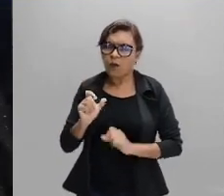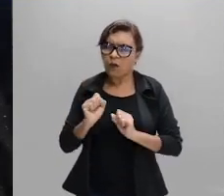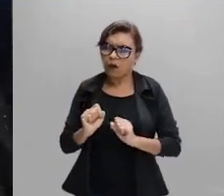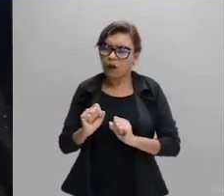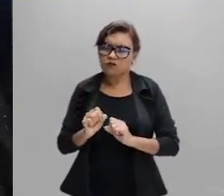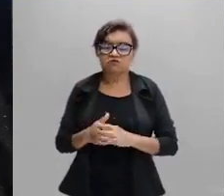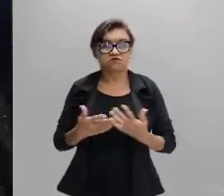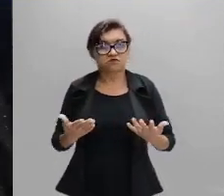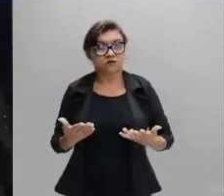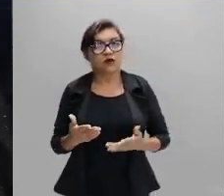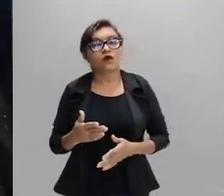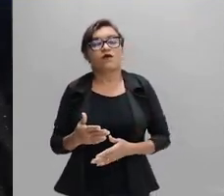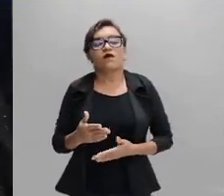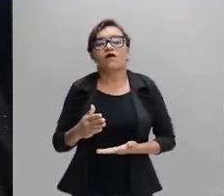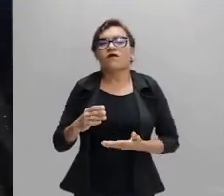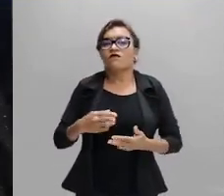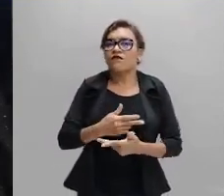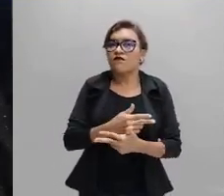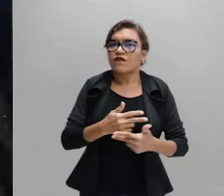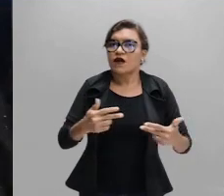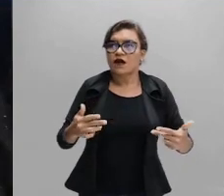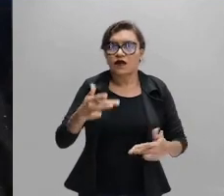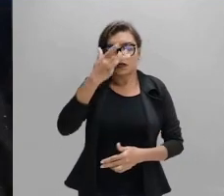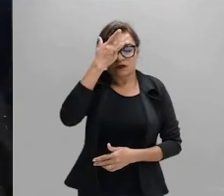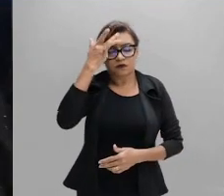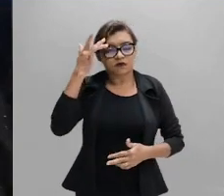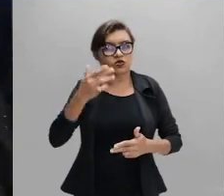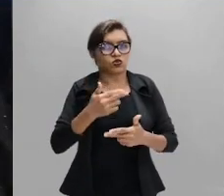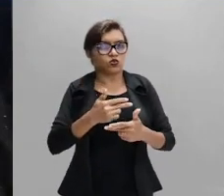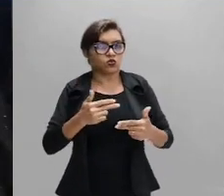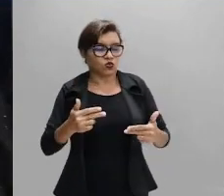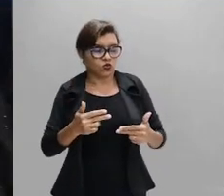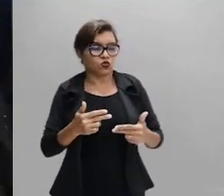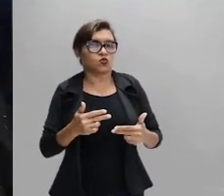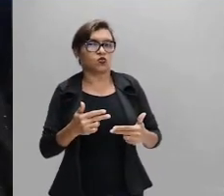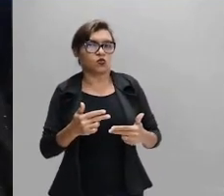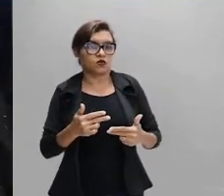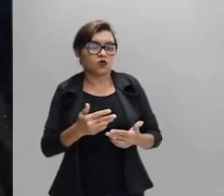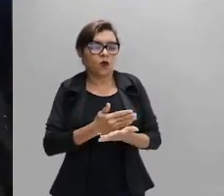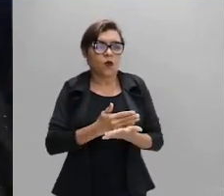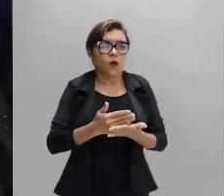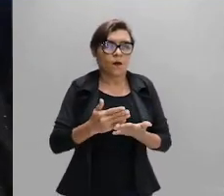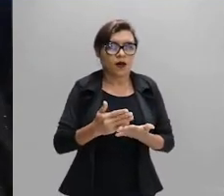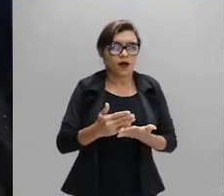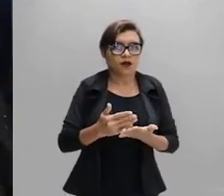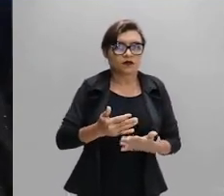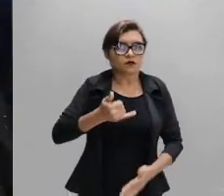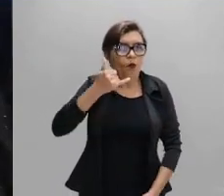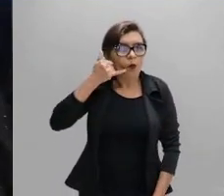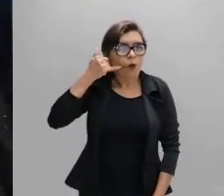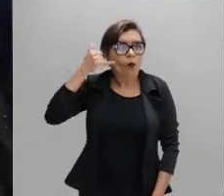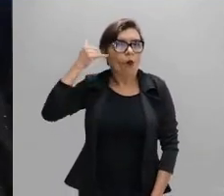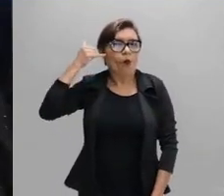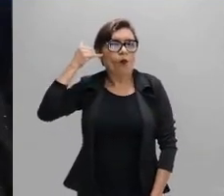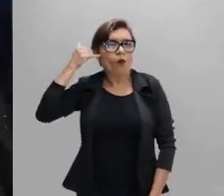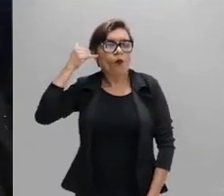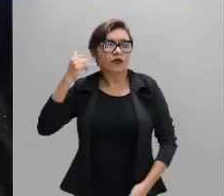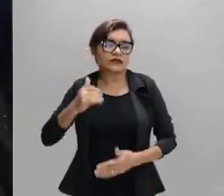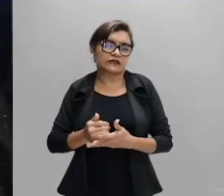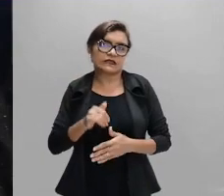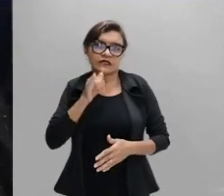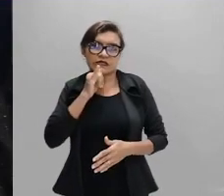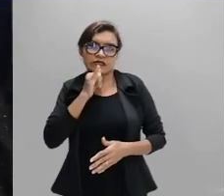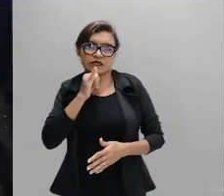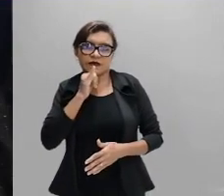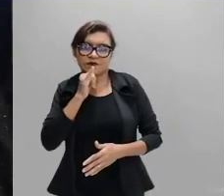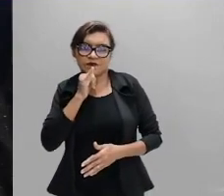vocês. Muitas das pessoas quando iniciam uma dieta restritiva, uma alimentação